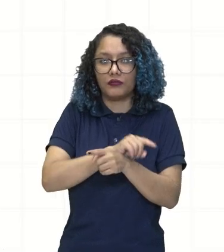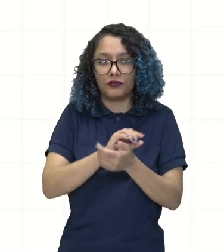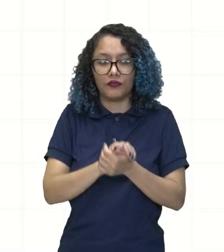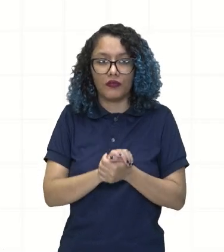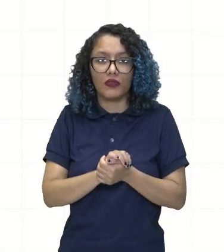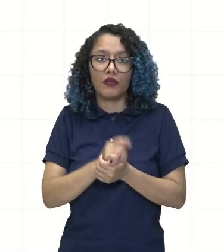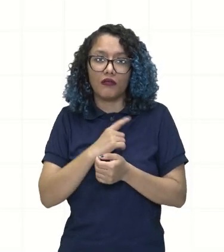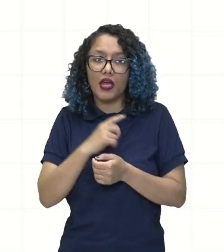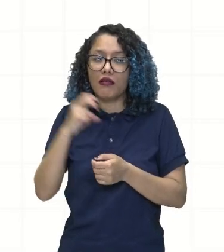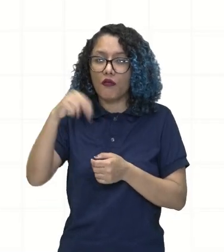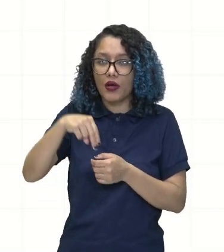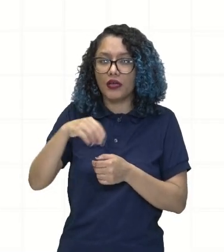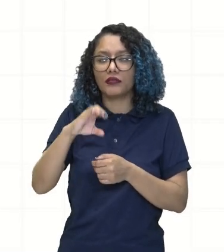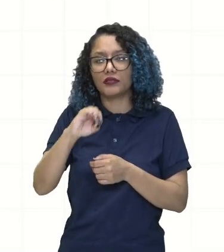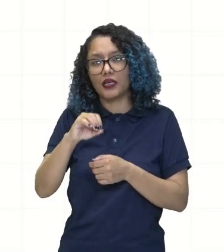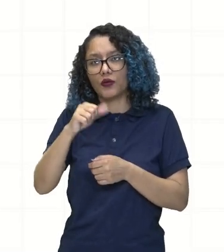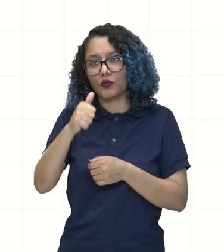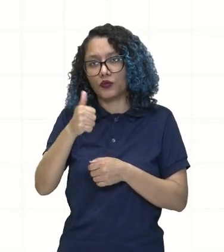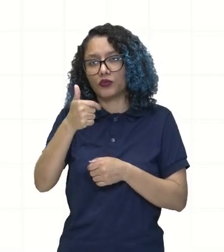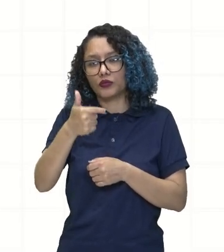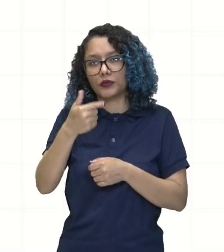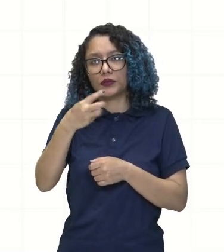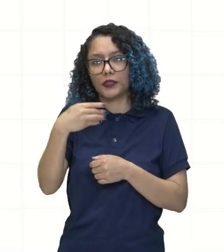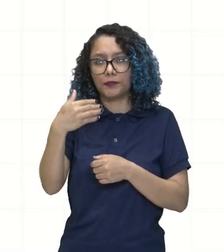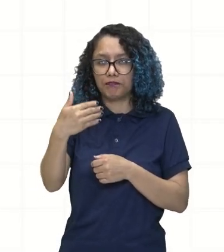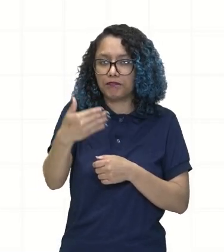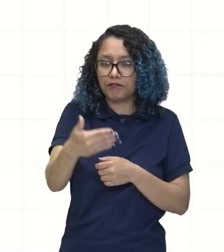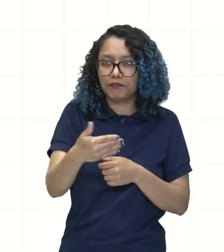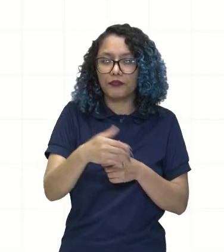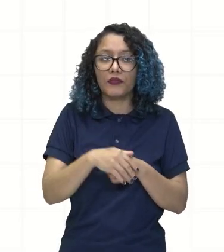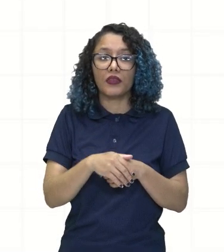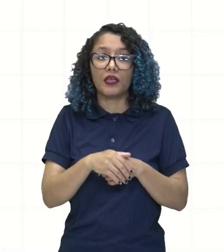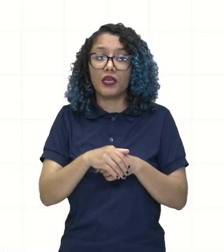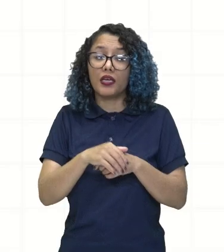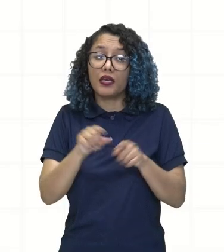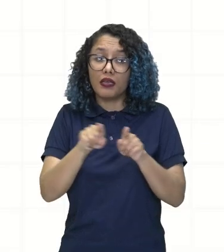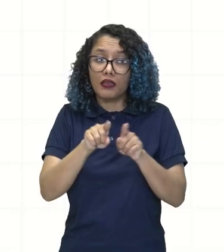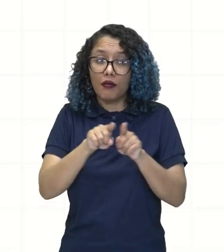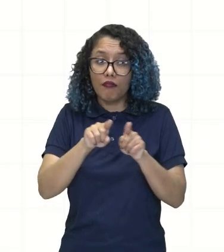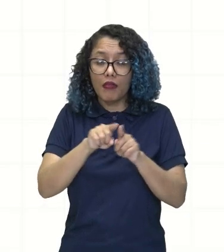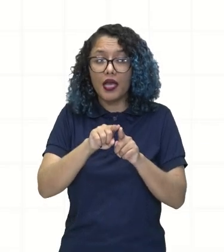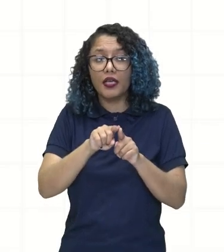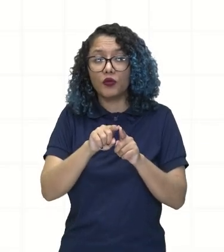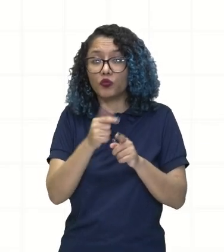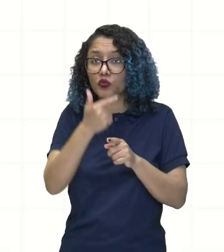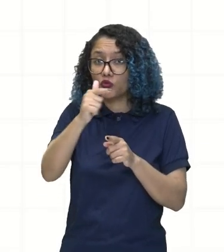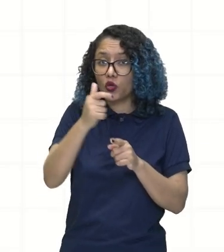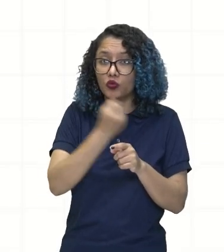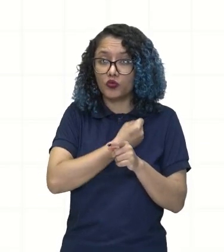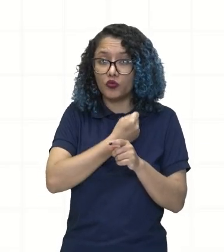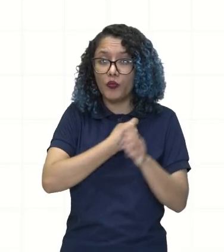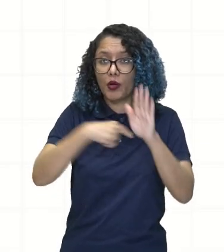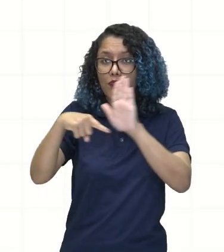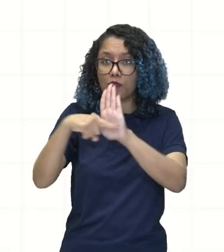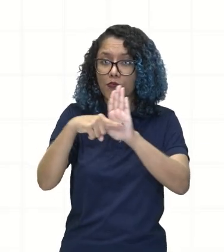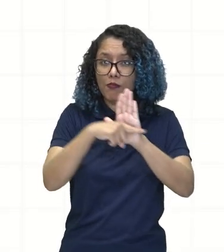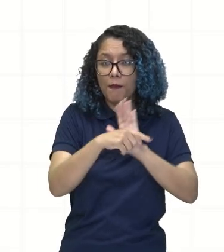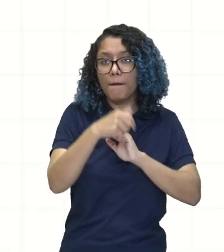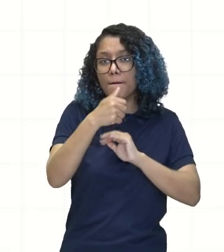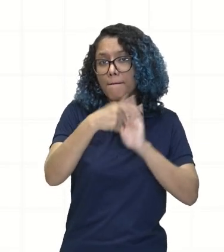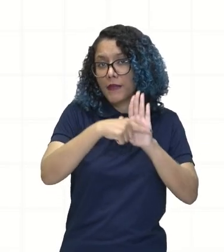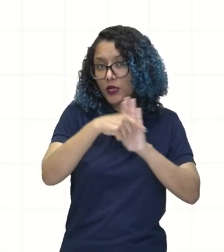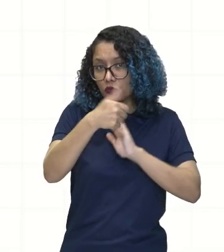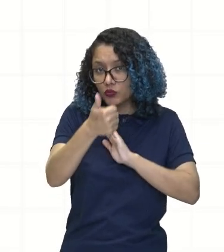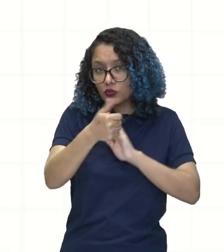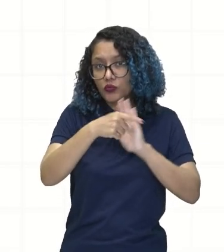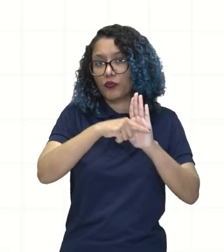0, 1, 2, 3, 4, 5 e assim por diante, e mais os seus negativos. Então, menos 1, menos 2, menos